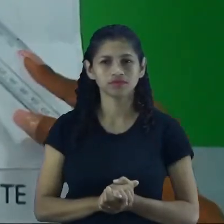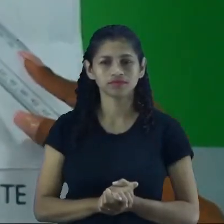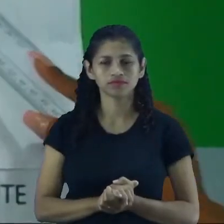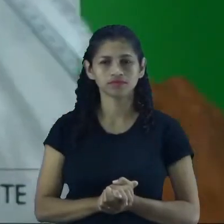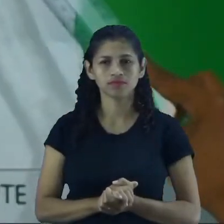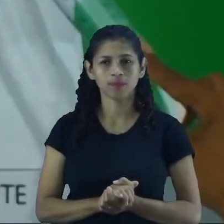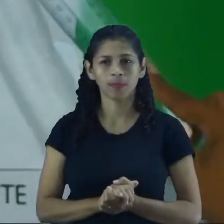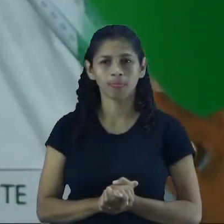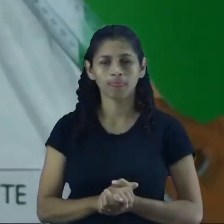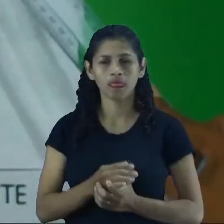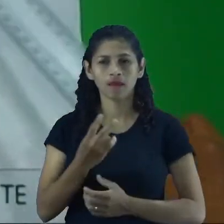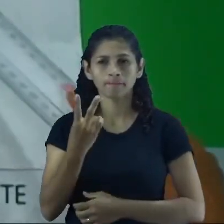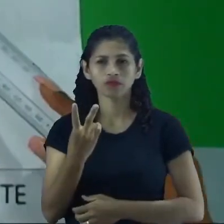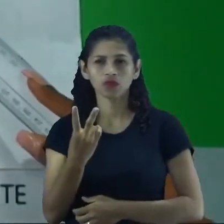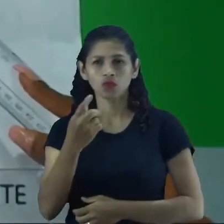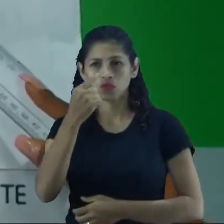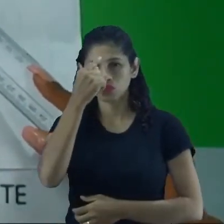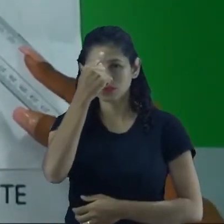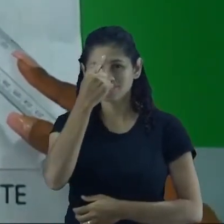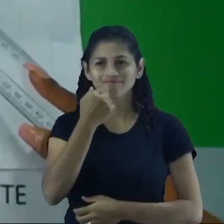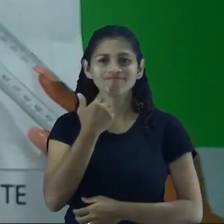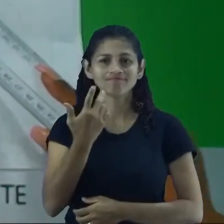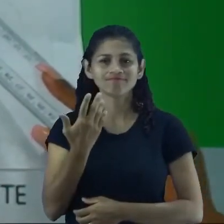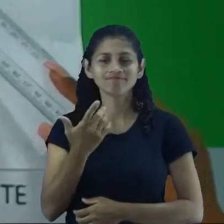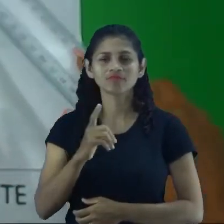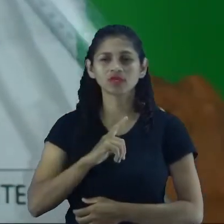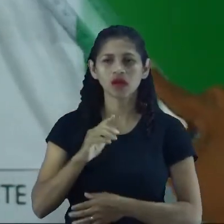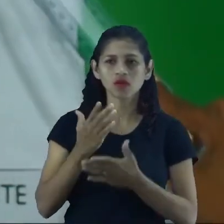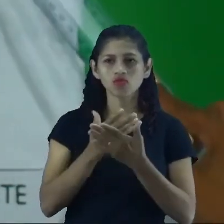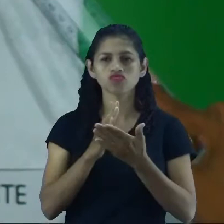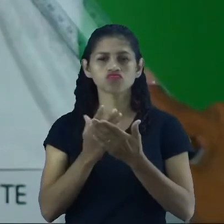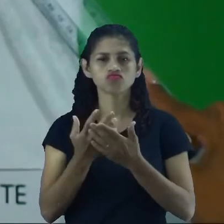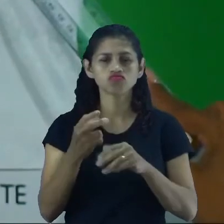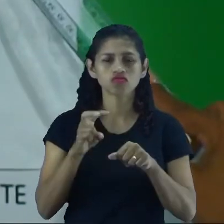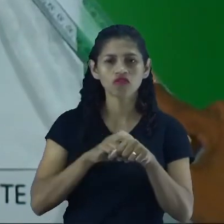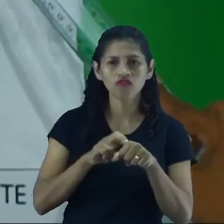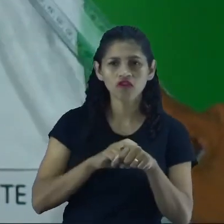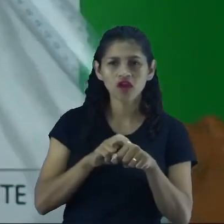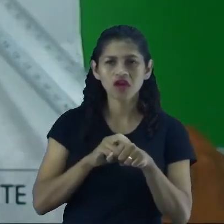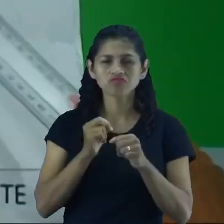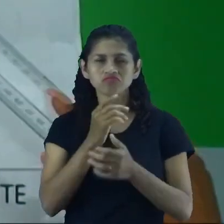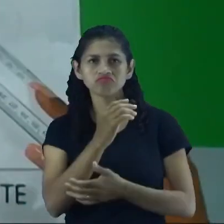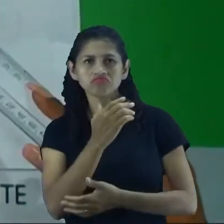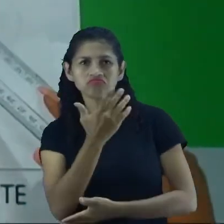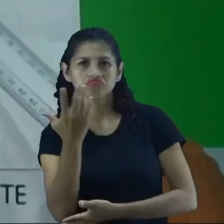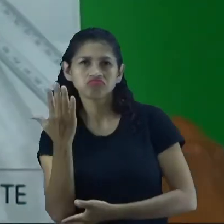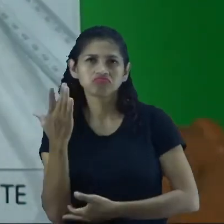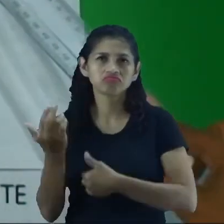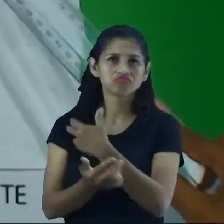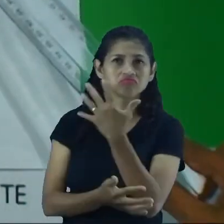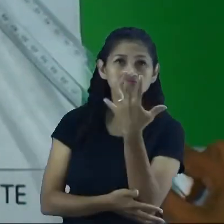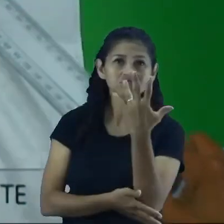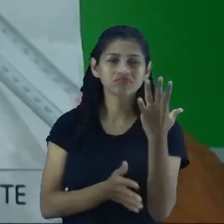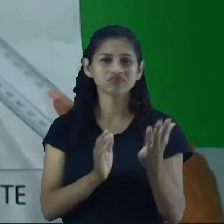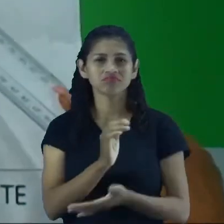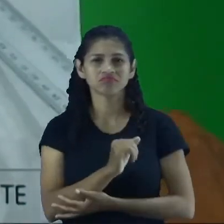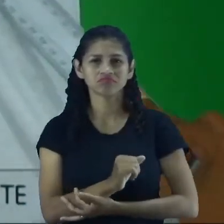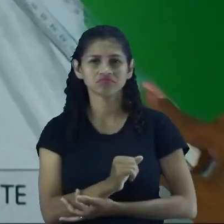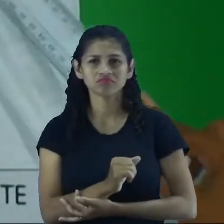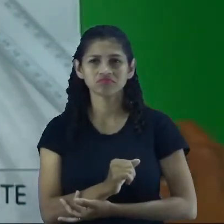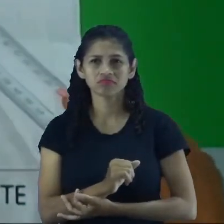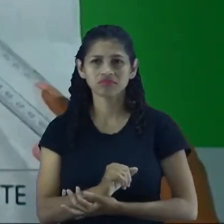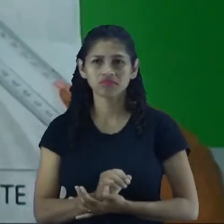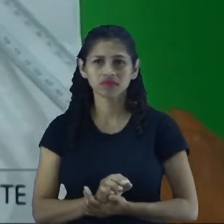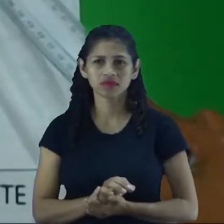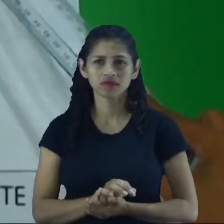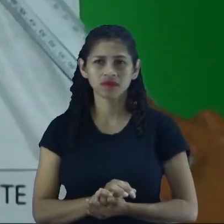alguns verdes, algumas árvores, né? Algumas flores aqui, alguns elementos da natureza. Porém, nós temos aqui, ó, uma